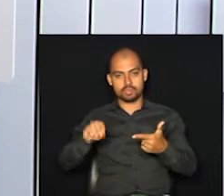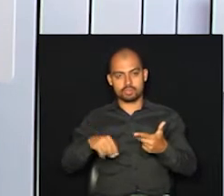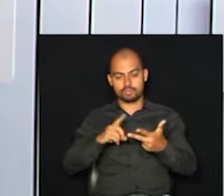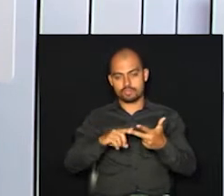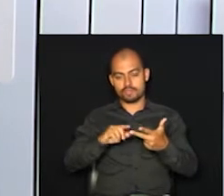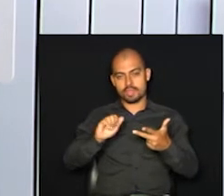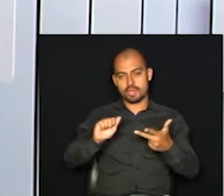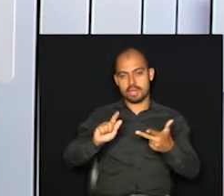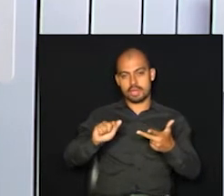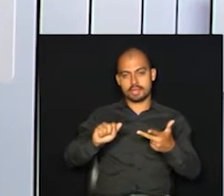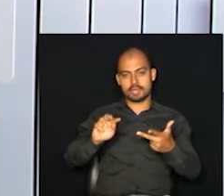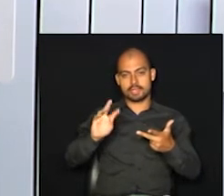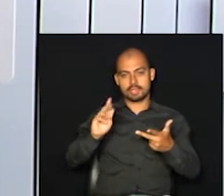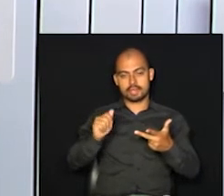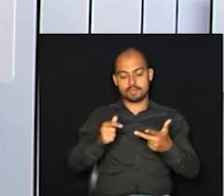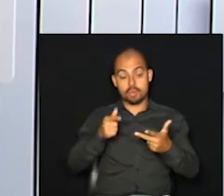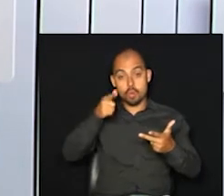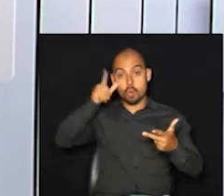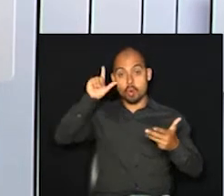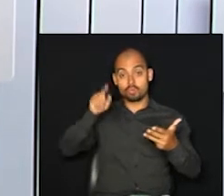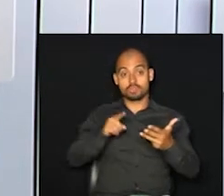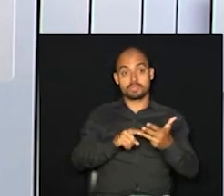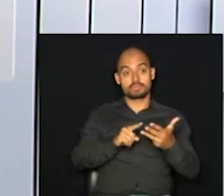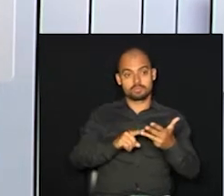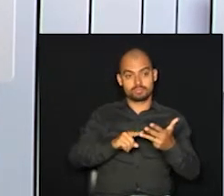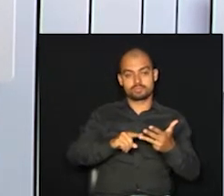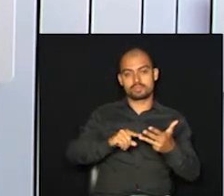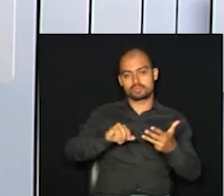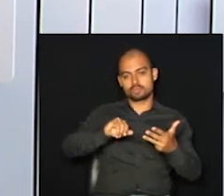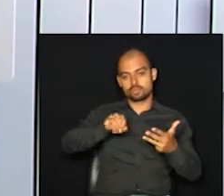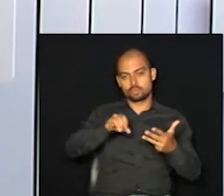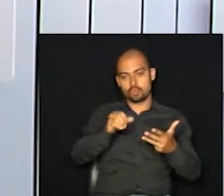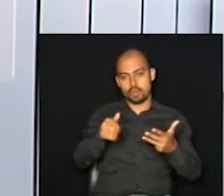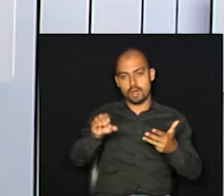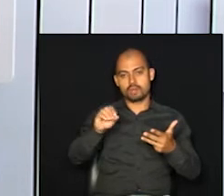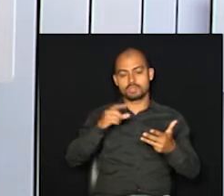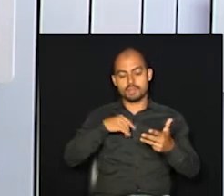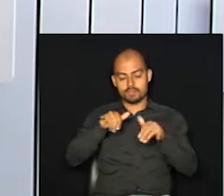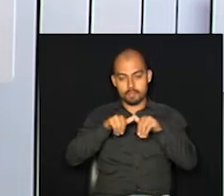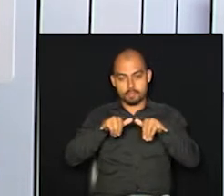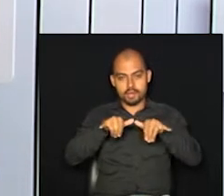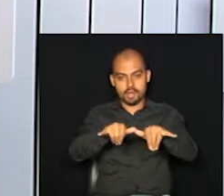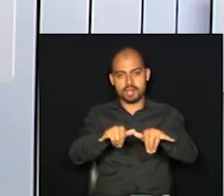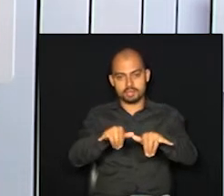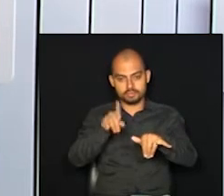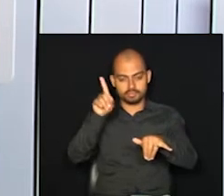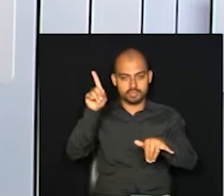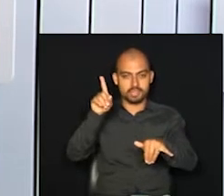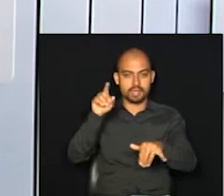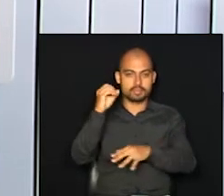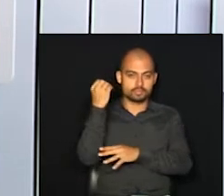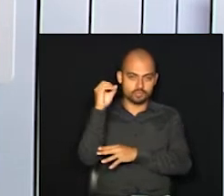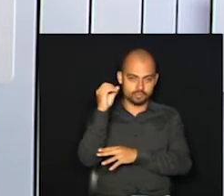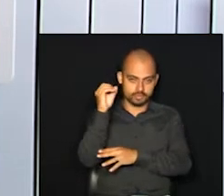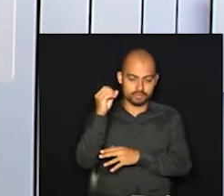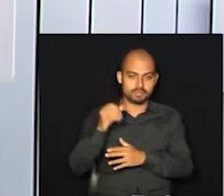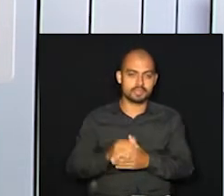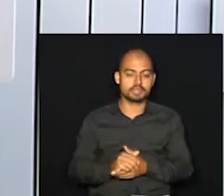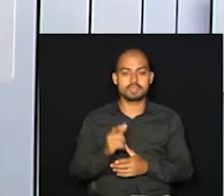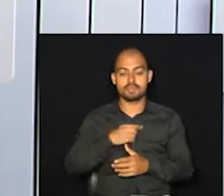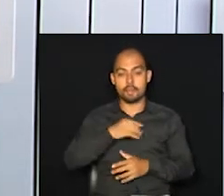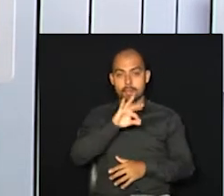Silveira Freitas, de 40 anos, num supermercado de Porto Alegre, também com dois policiais militares